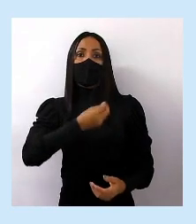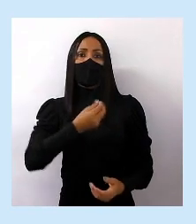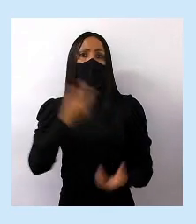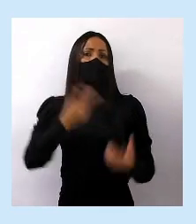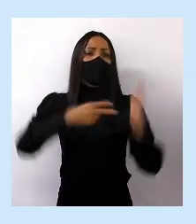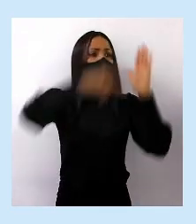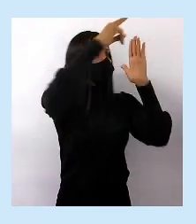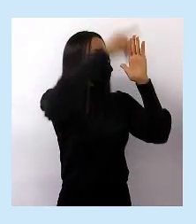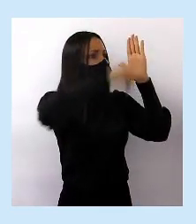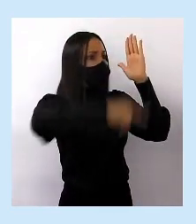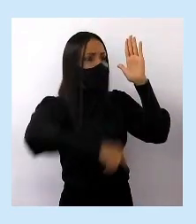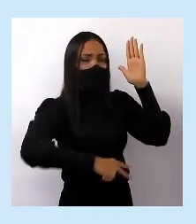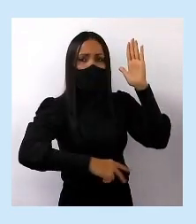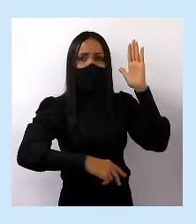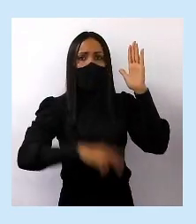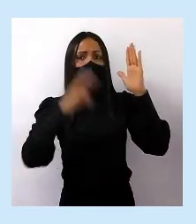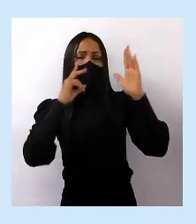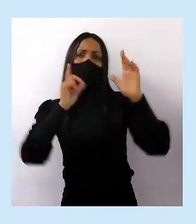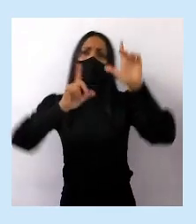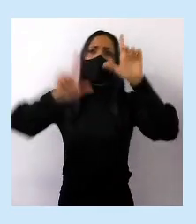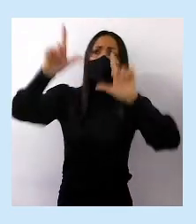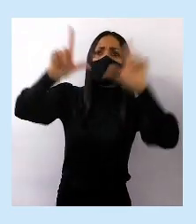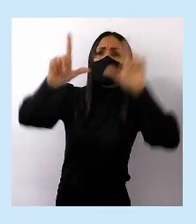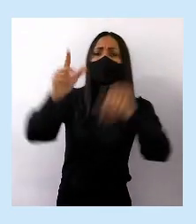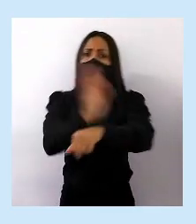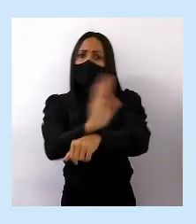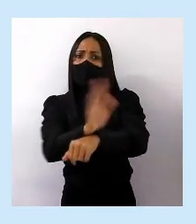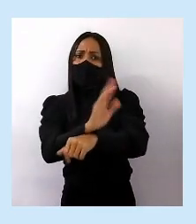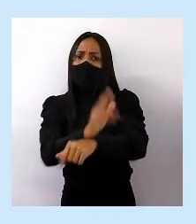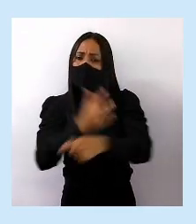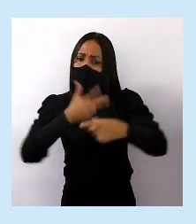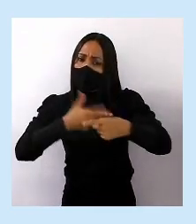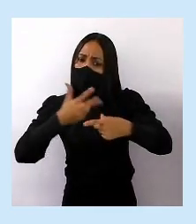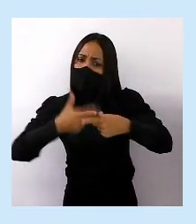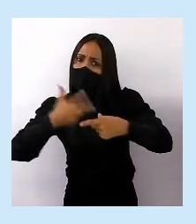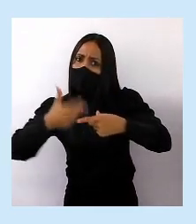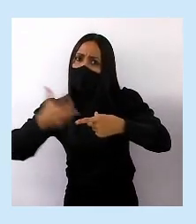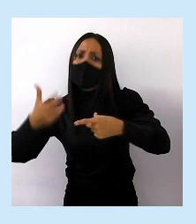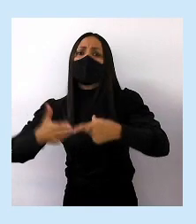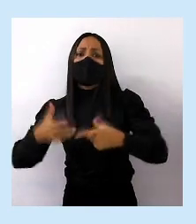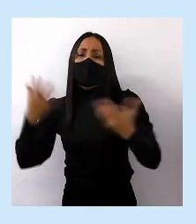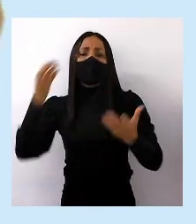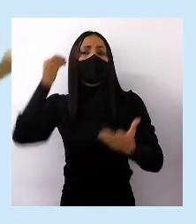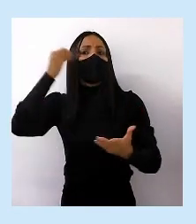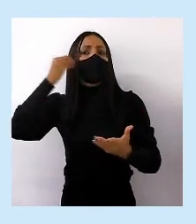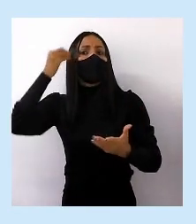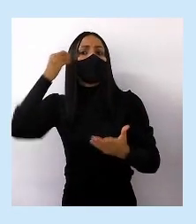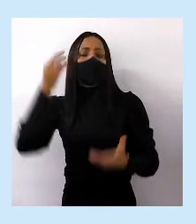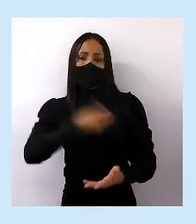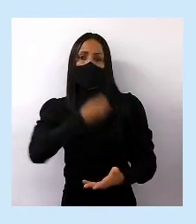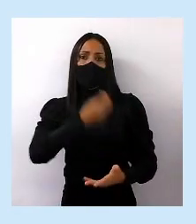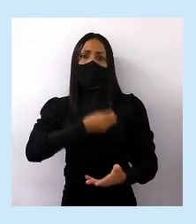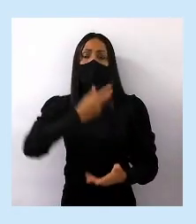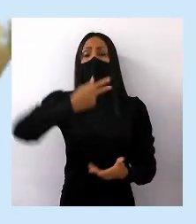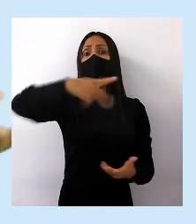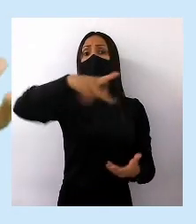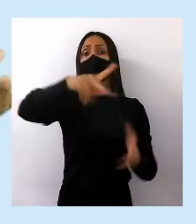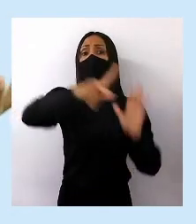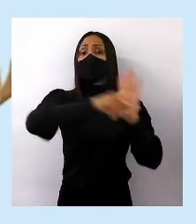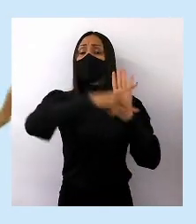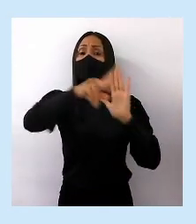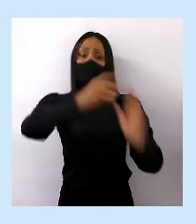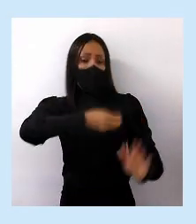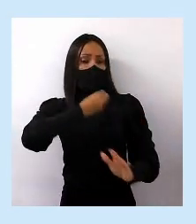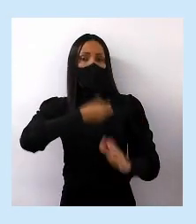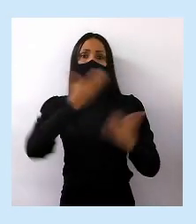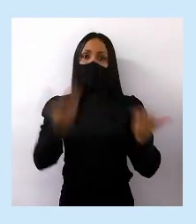tudo que você assiste, né, os filmes, as séries, tudo parte da experiência de vida que você tem e que a gente tem.